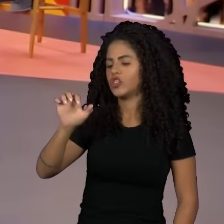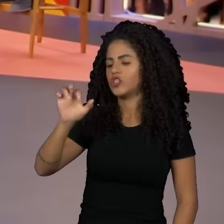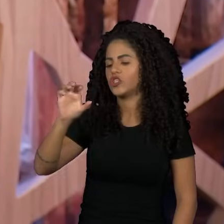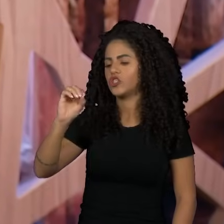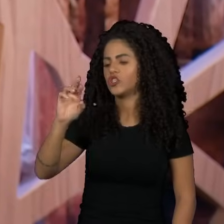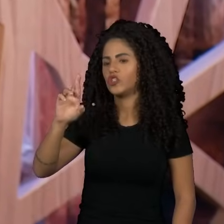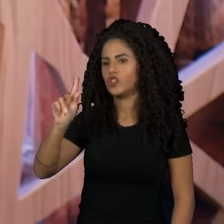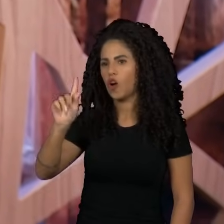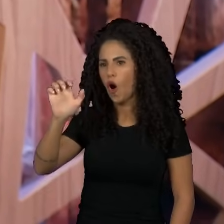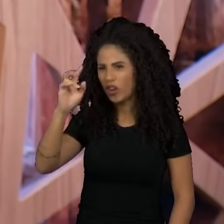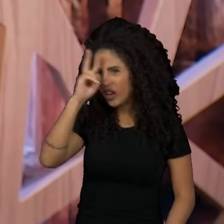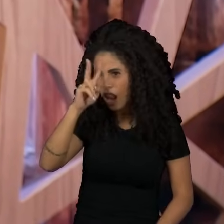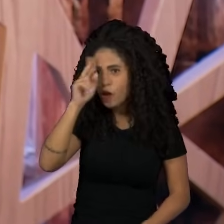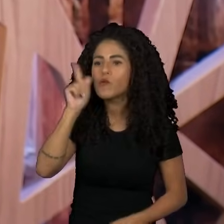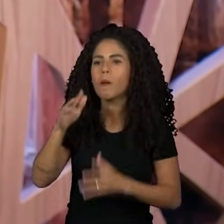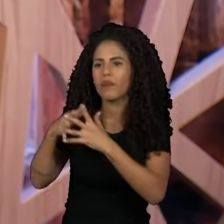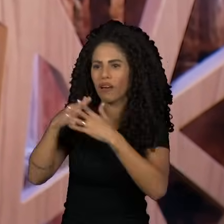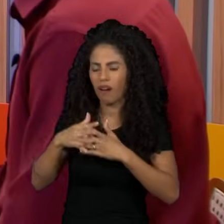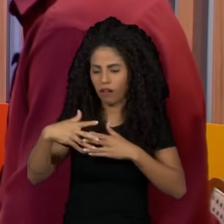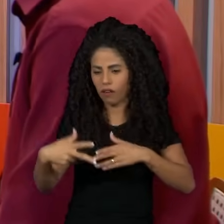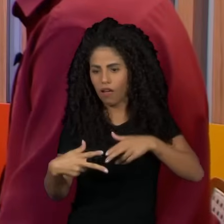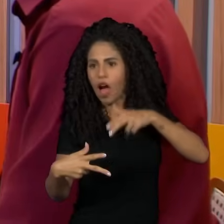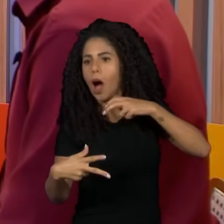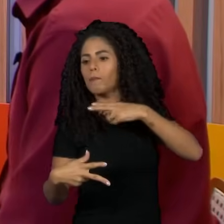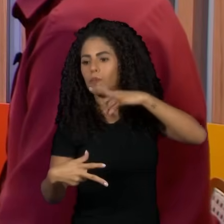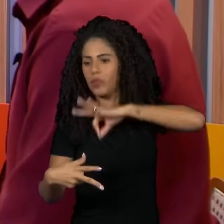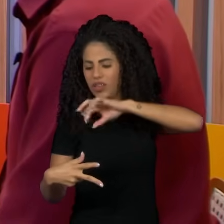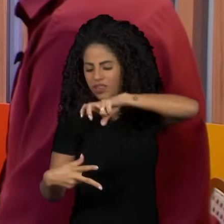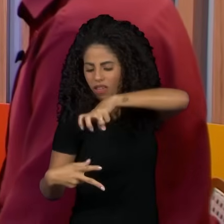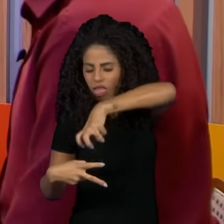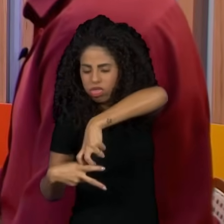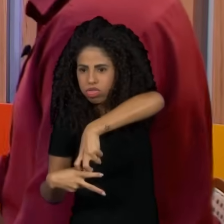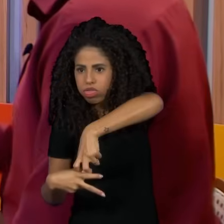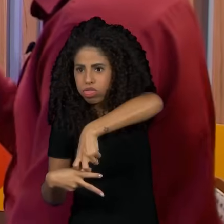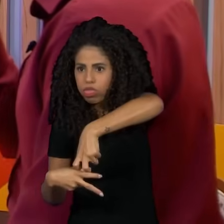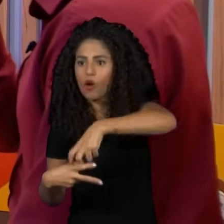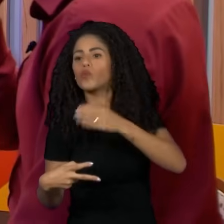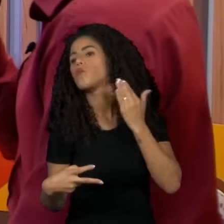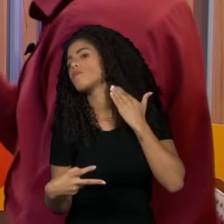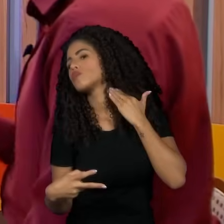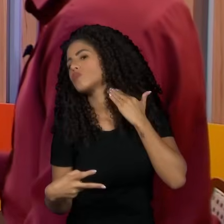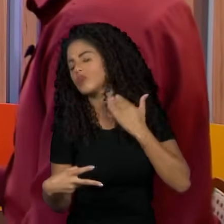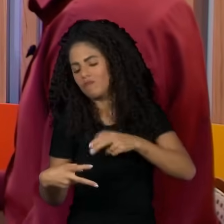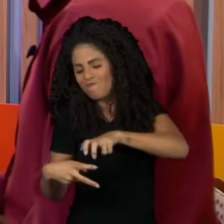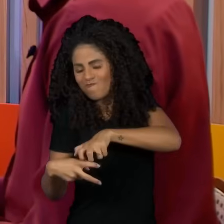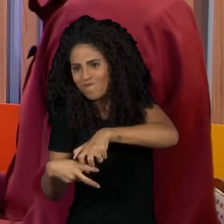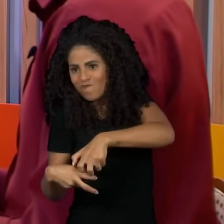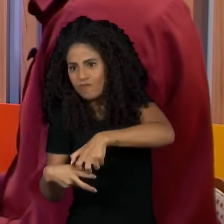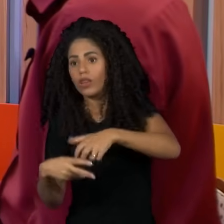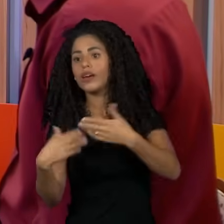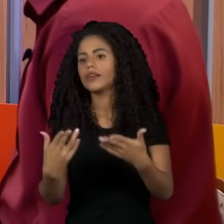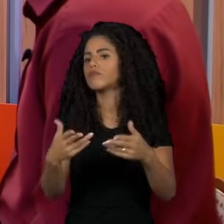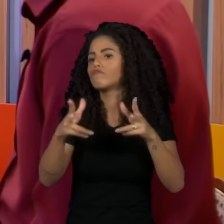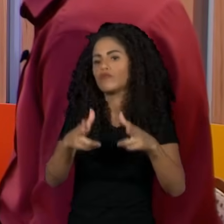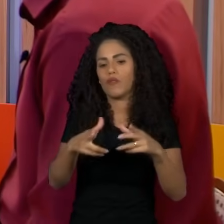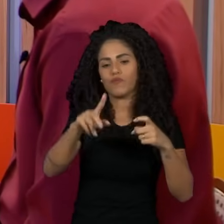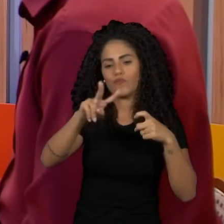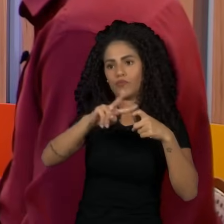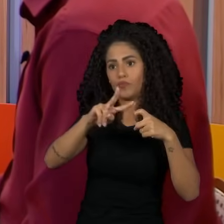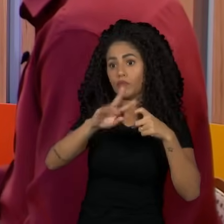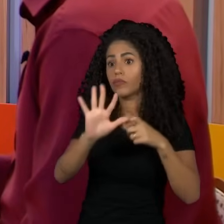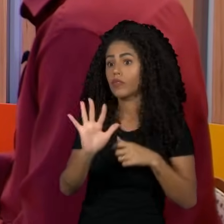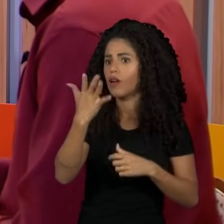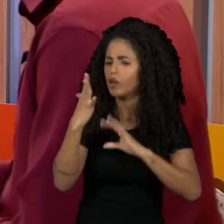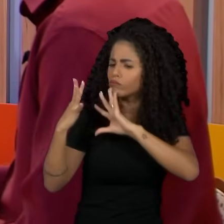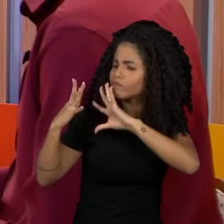foi uma coisa muito orgânica, né? Porque o que a gente observa, assim como ocorre na veterinária, como todas